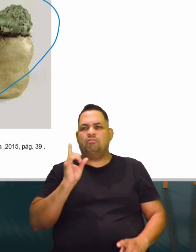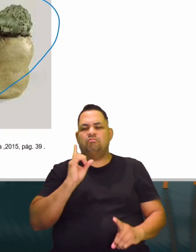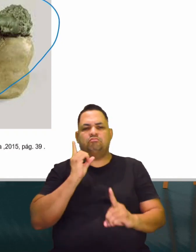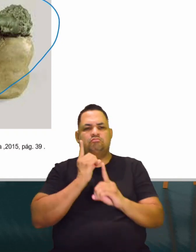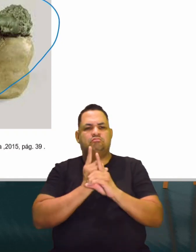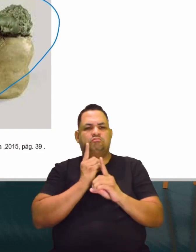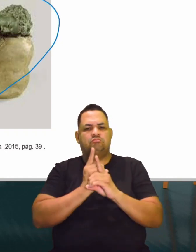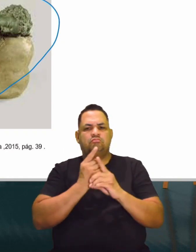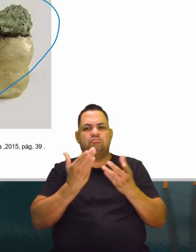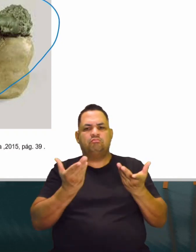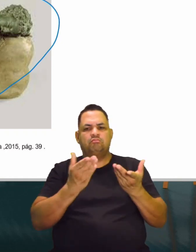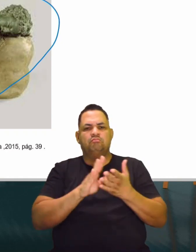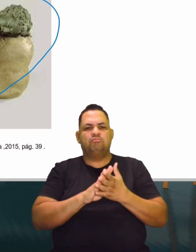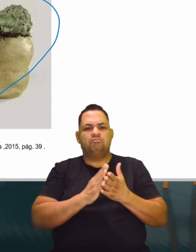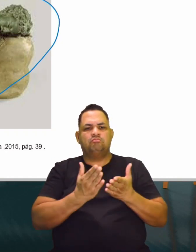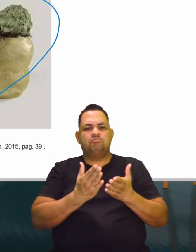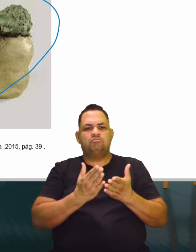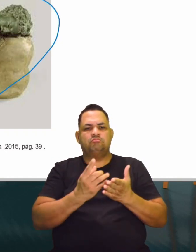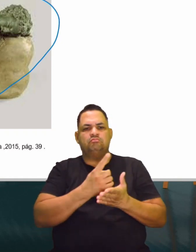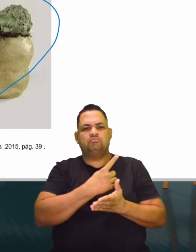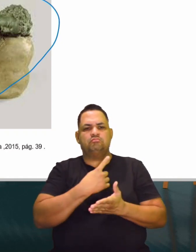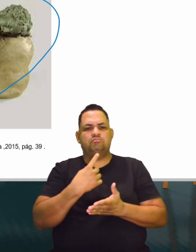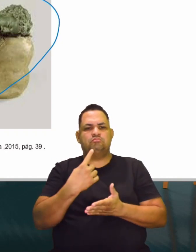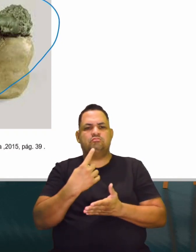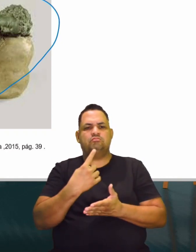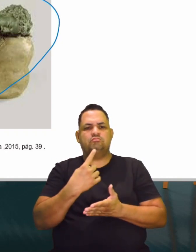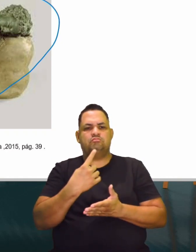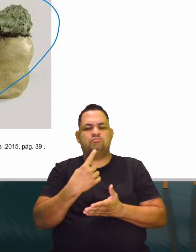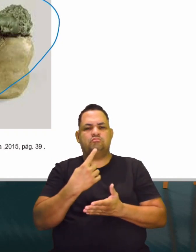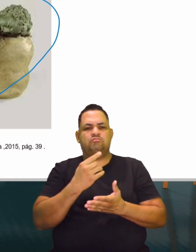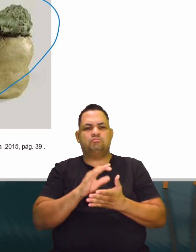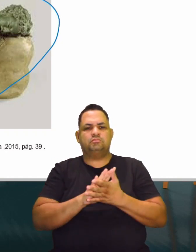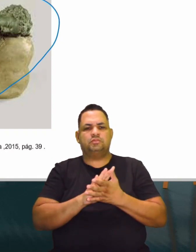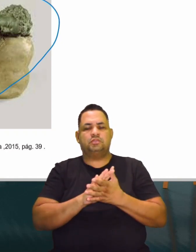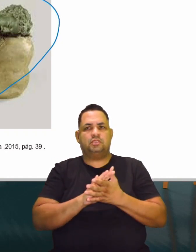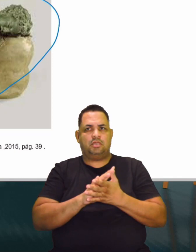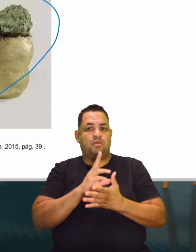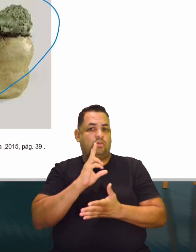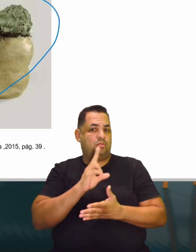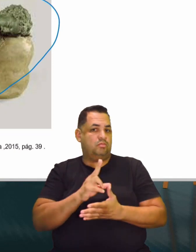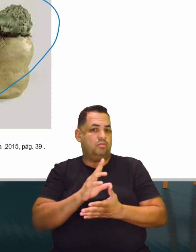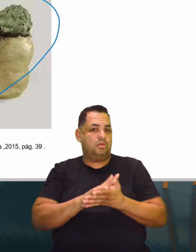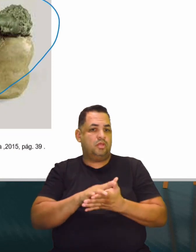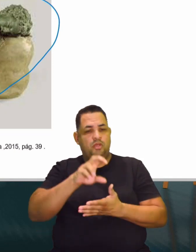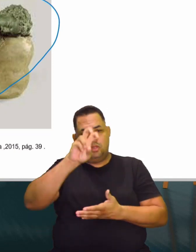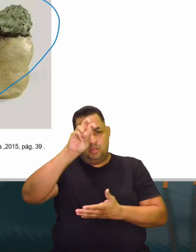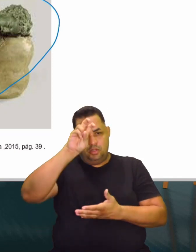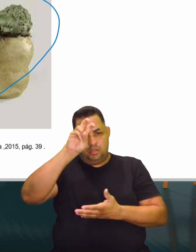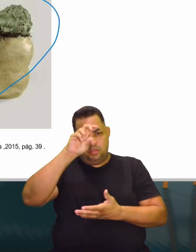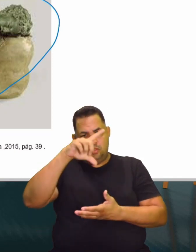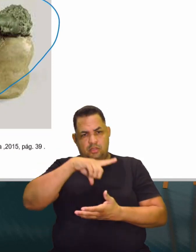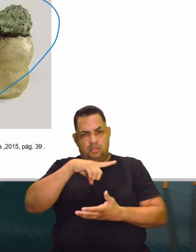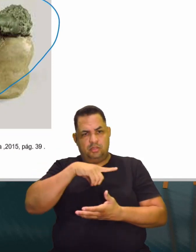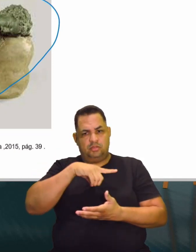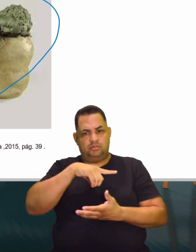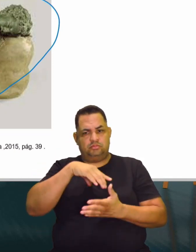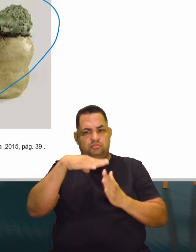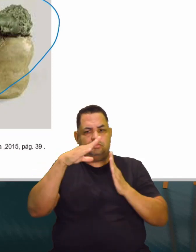como nós estudamos com os egípcios, né, que tinham ali